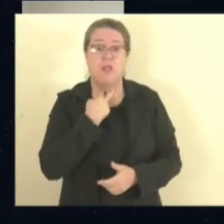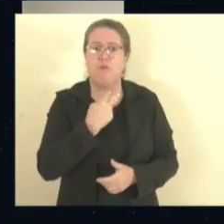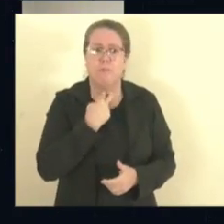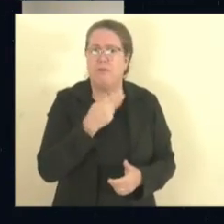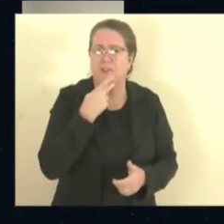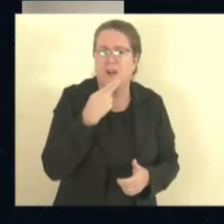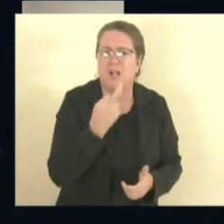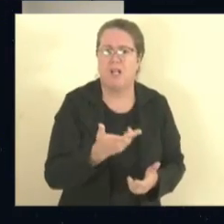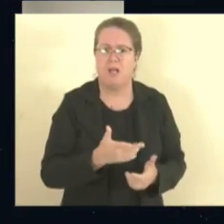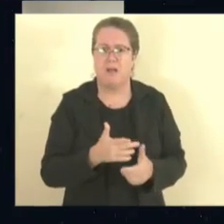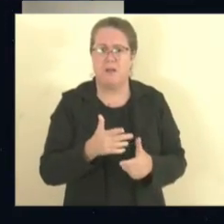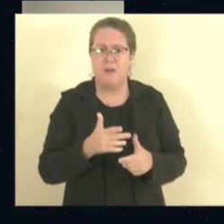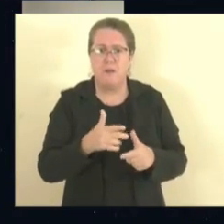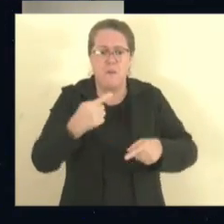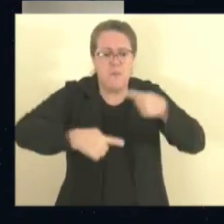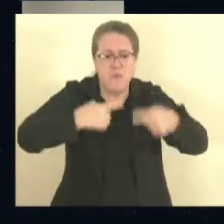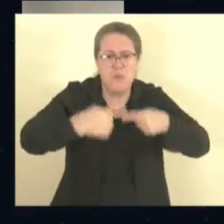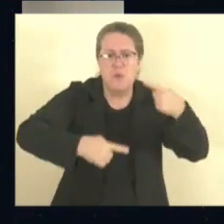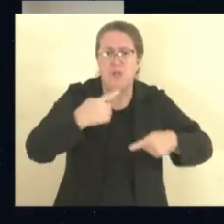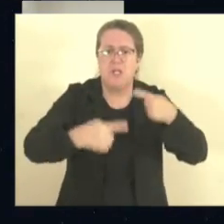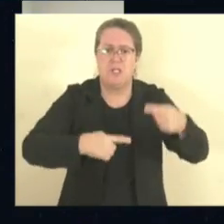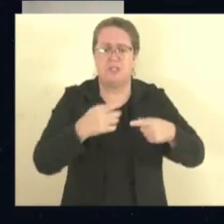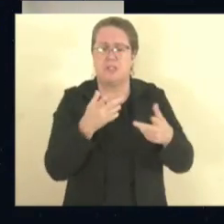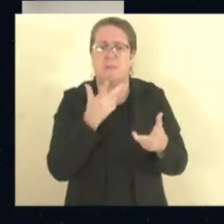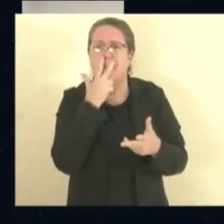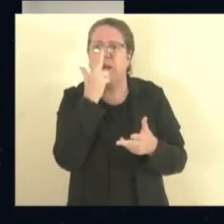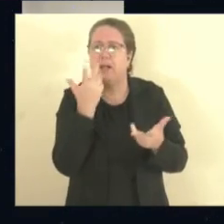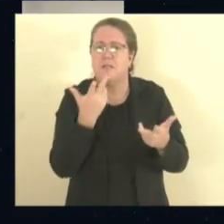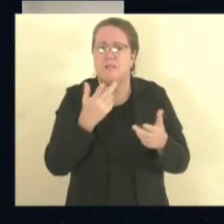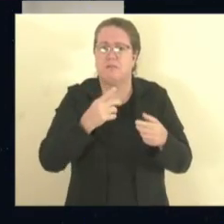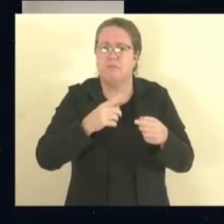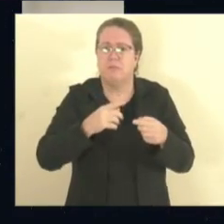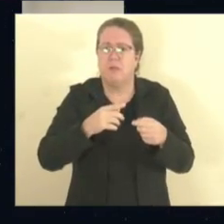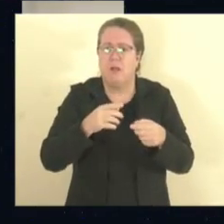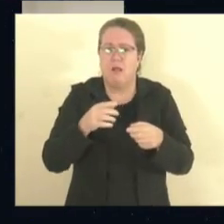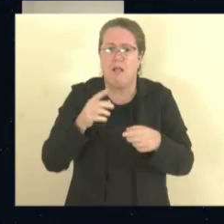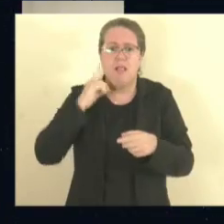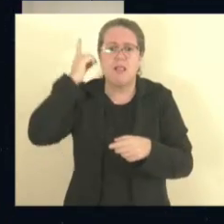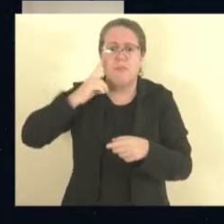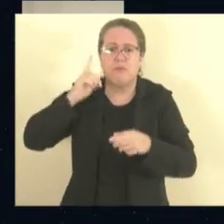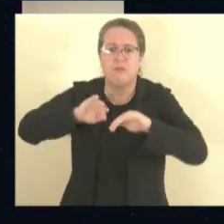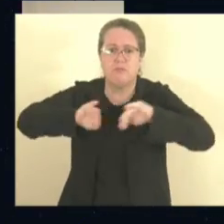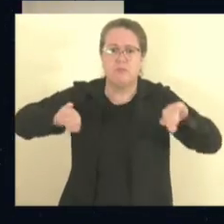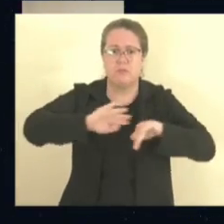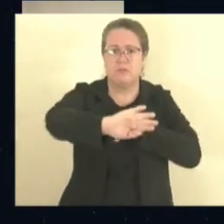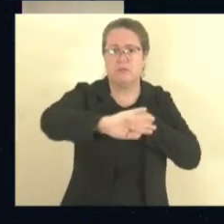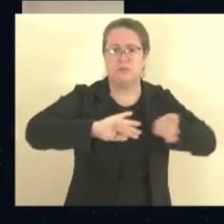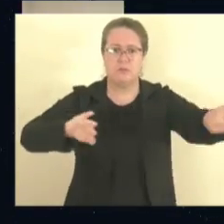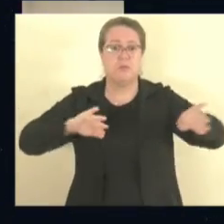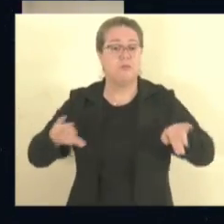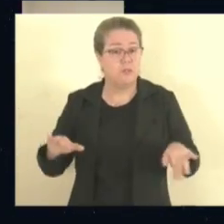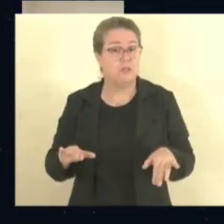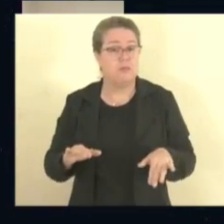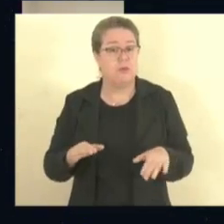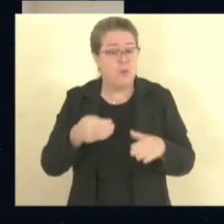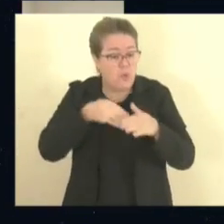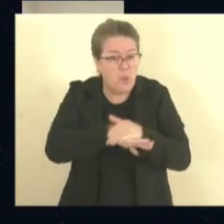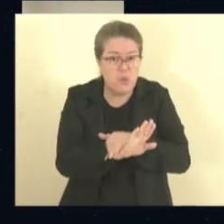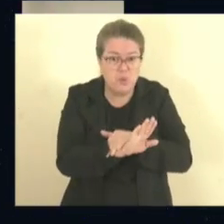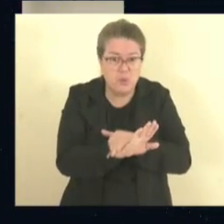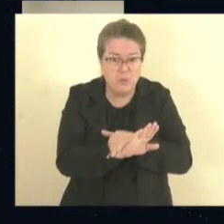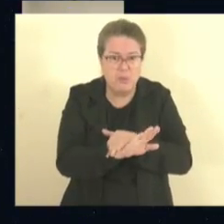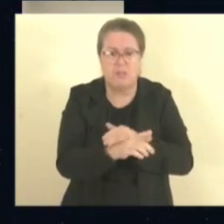de ficar fazendo política, tripudiando com outros deputados nessa casa. Vossa Excelência tem esse mau costume, tem que perder esse